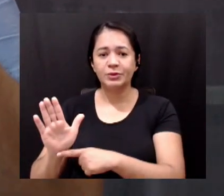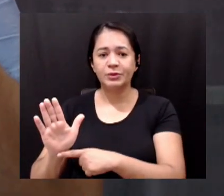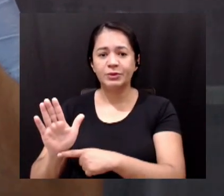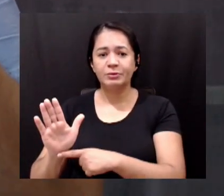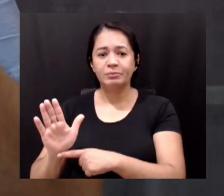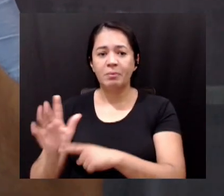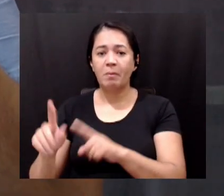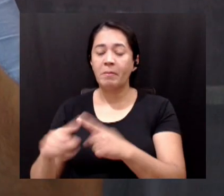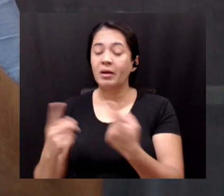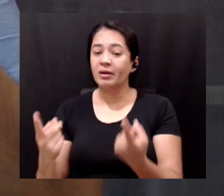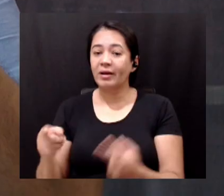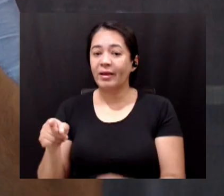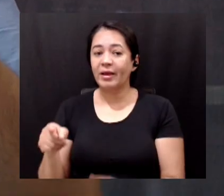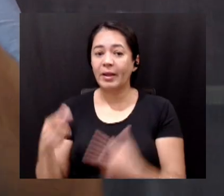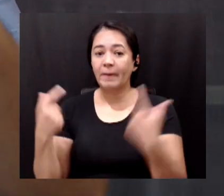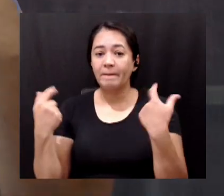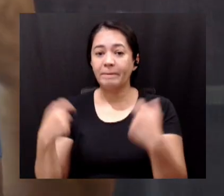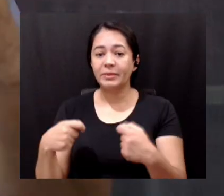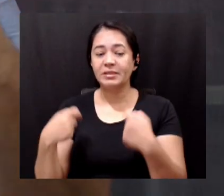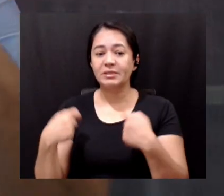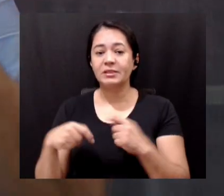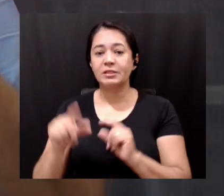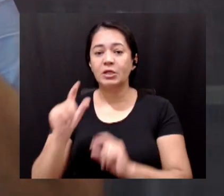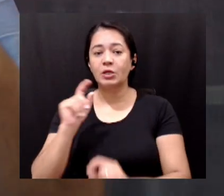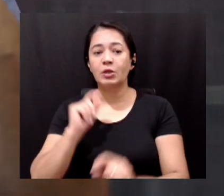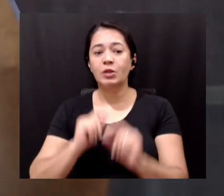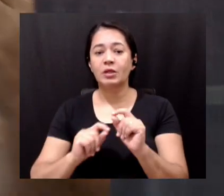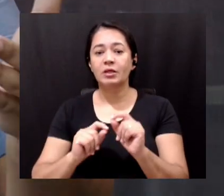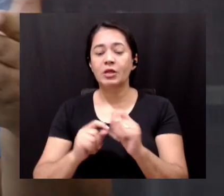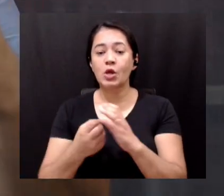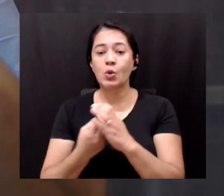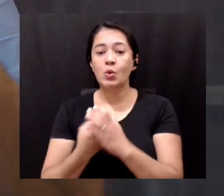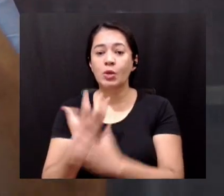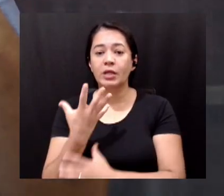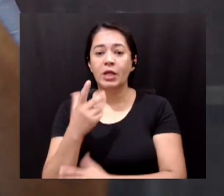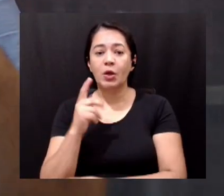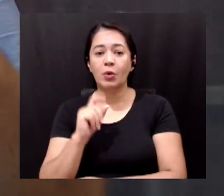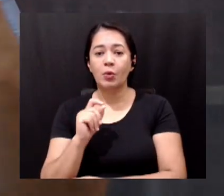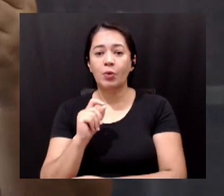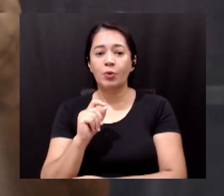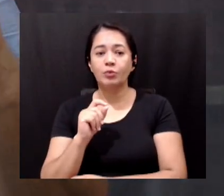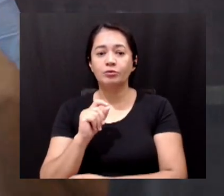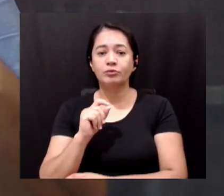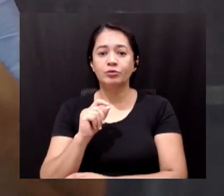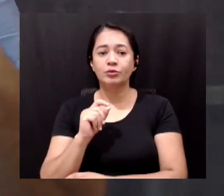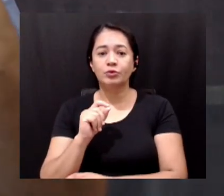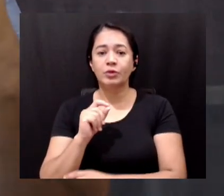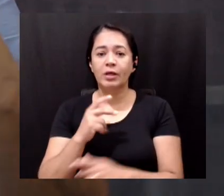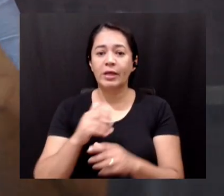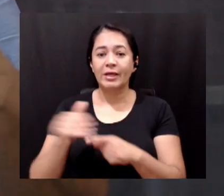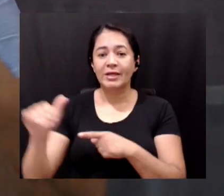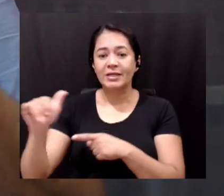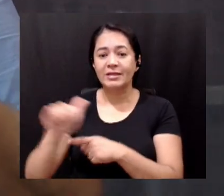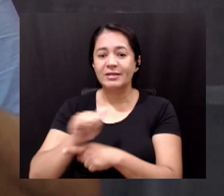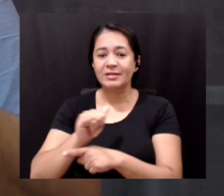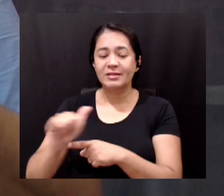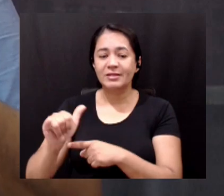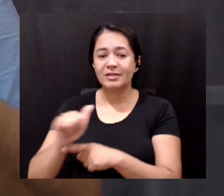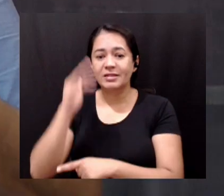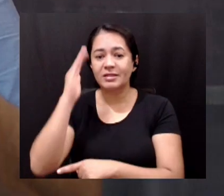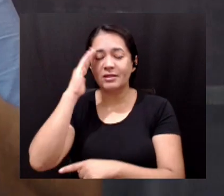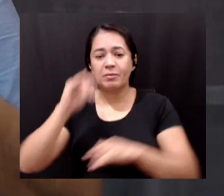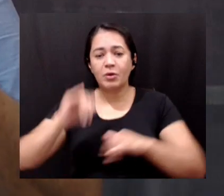precisa também criar ali, né, subterfúgios, né, para poder lidar com o sofrimento que é ficar